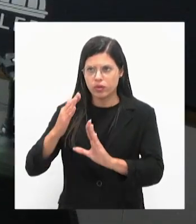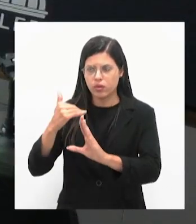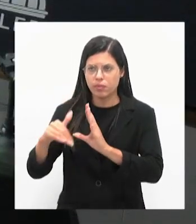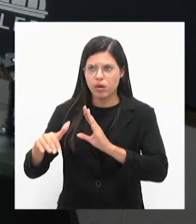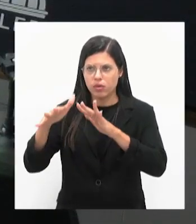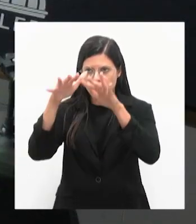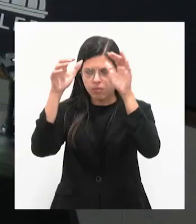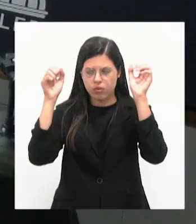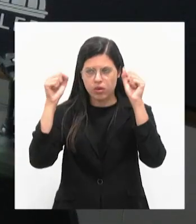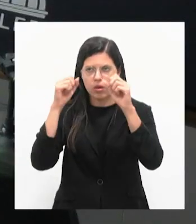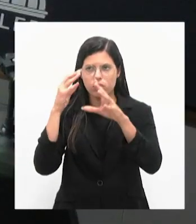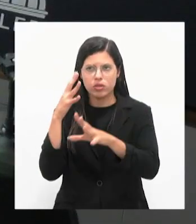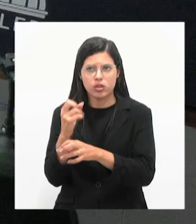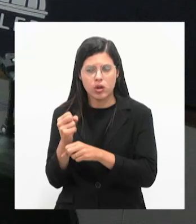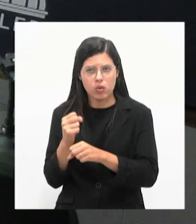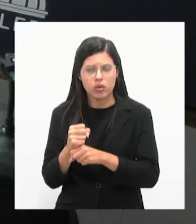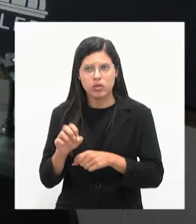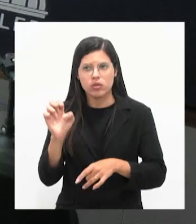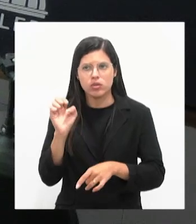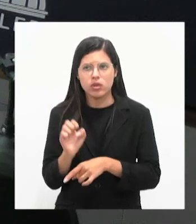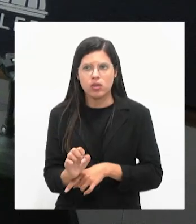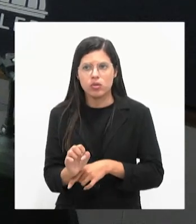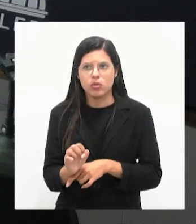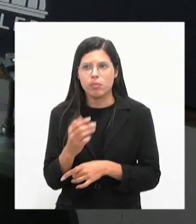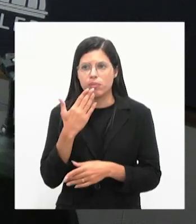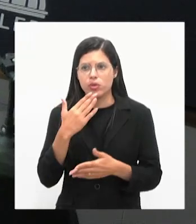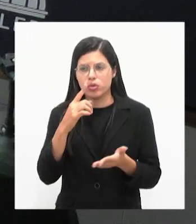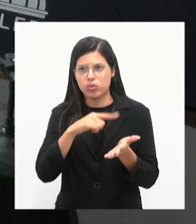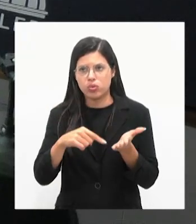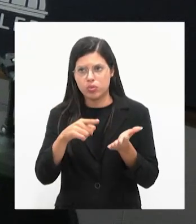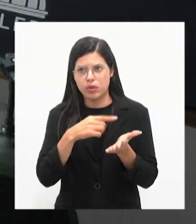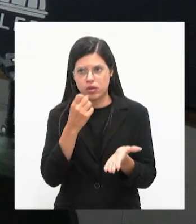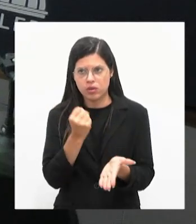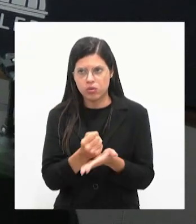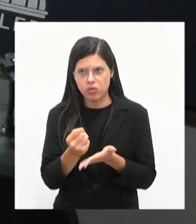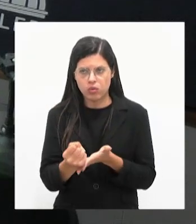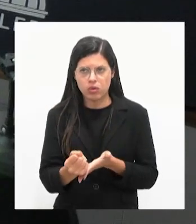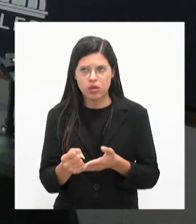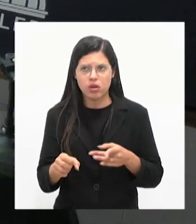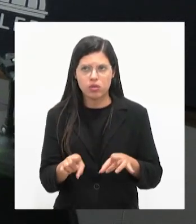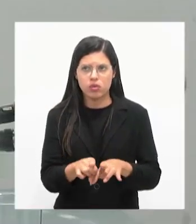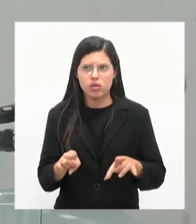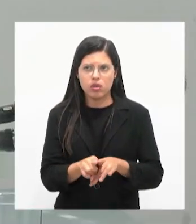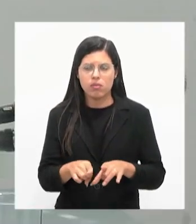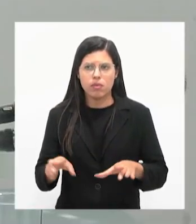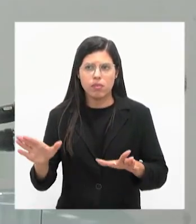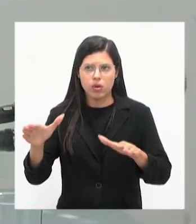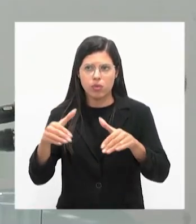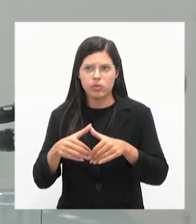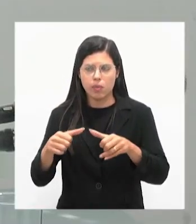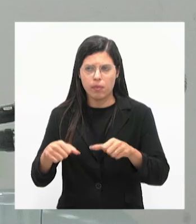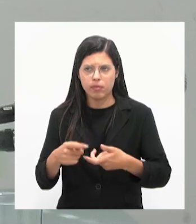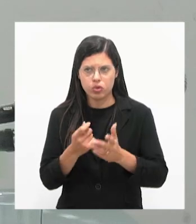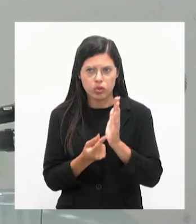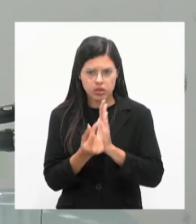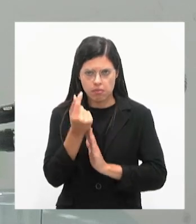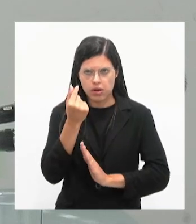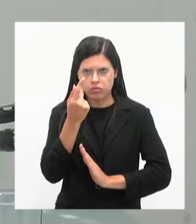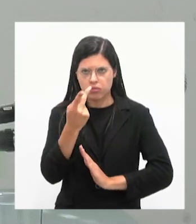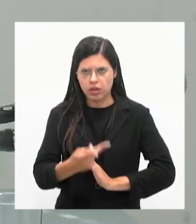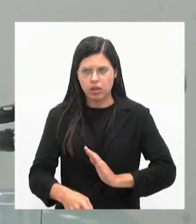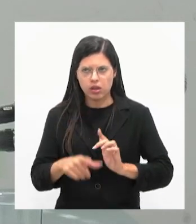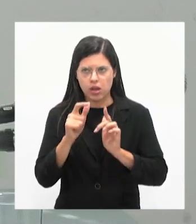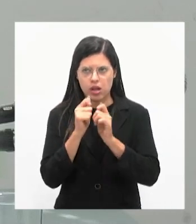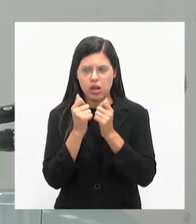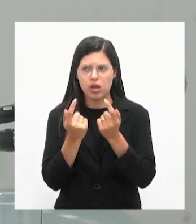nome da comissão, requerendo a suspensão desse contrato, da mesma forma encaminhar para a Comissão Permanente de Orçamento da Casa